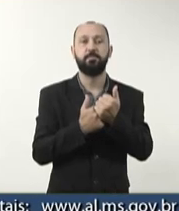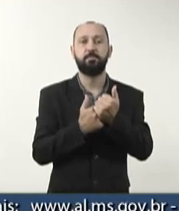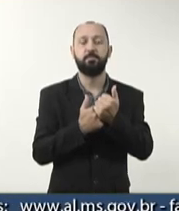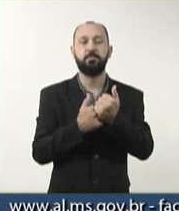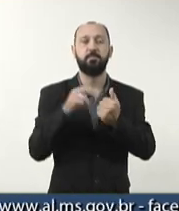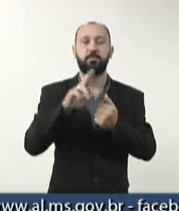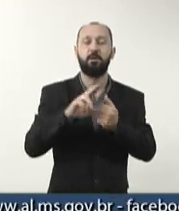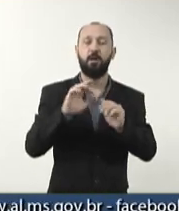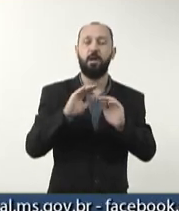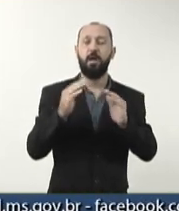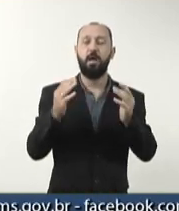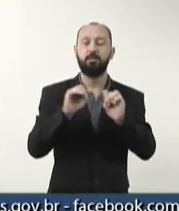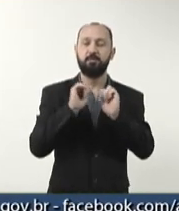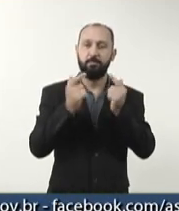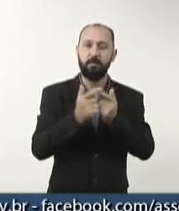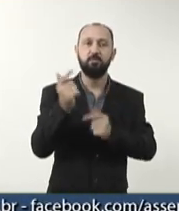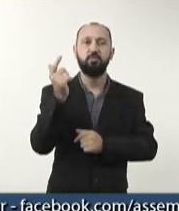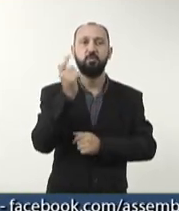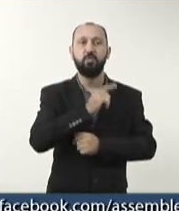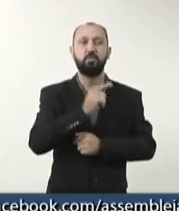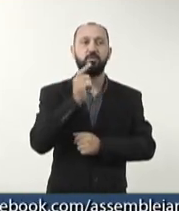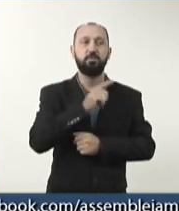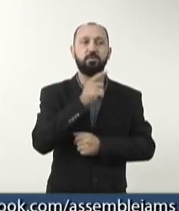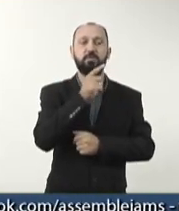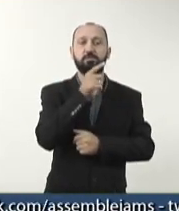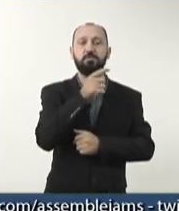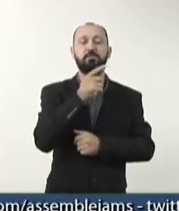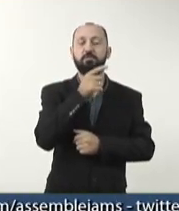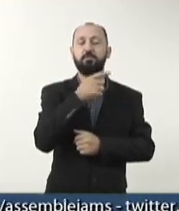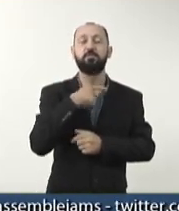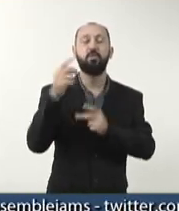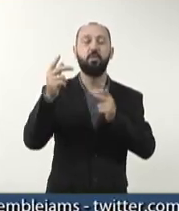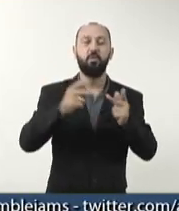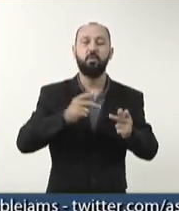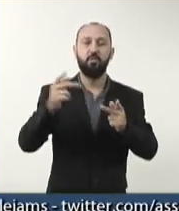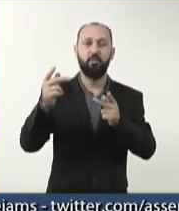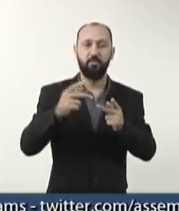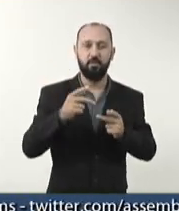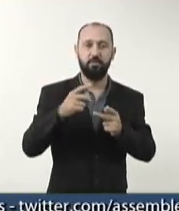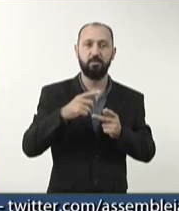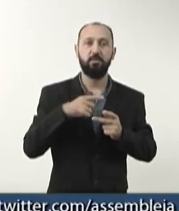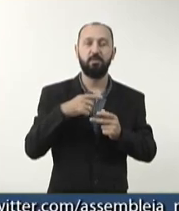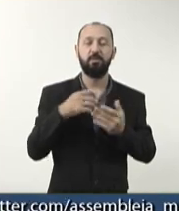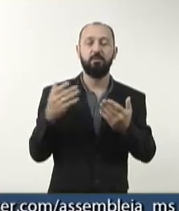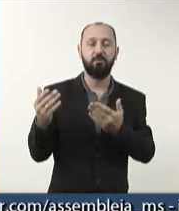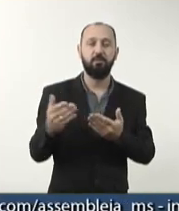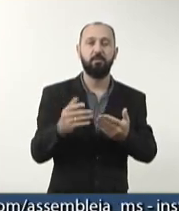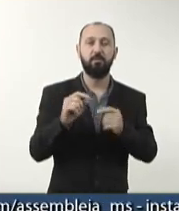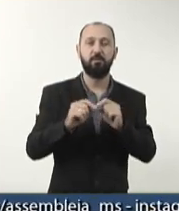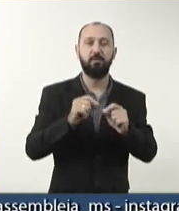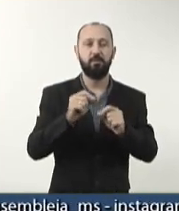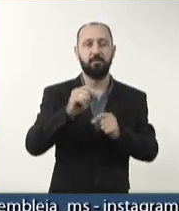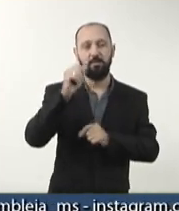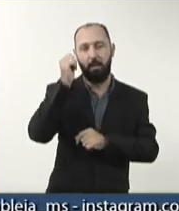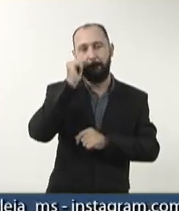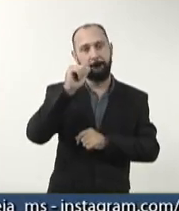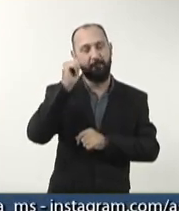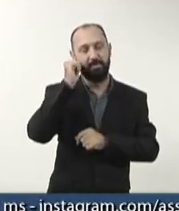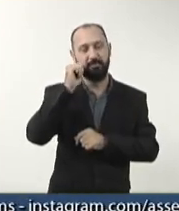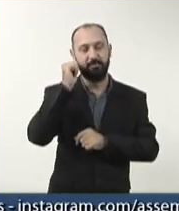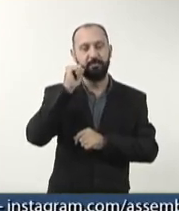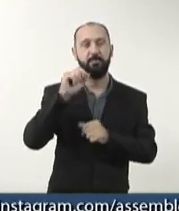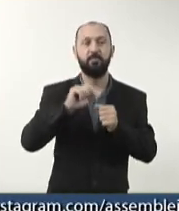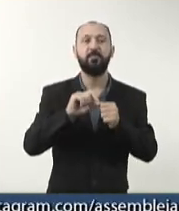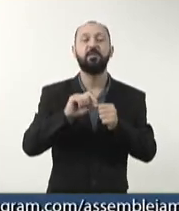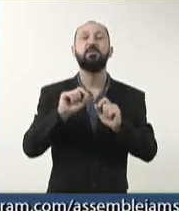através dessa casa, para que a gente pudesse, né, estar convidando e recebendo essas mulheres,